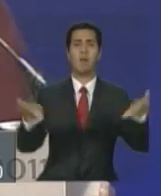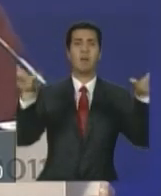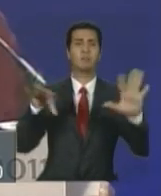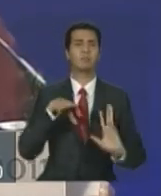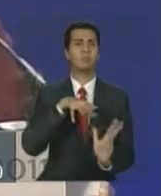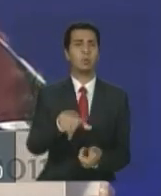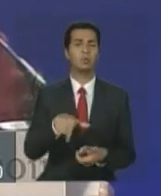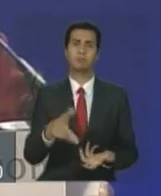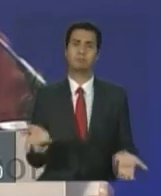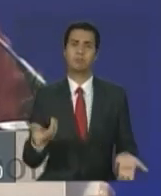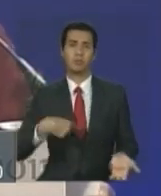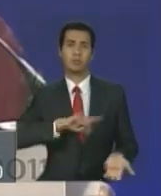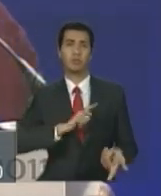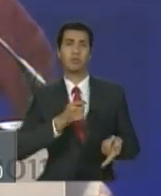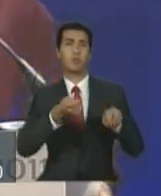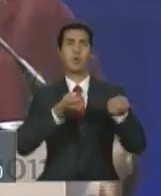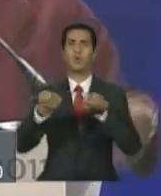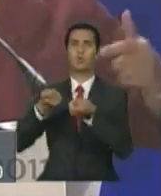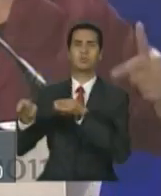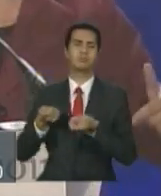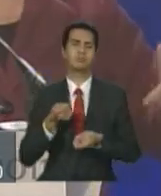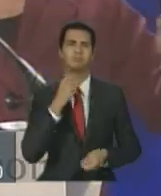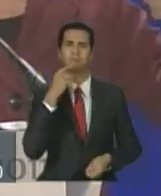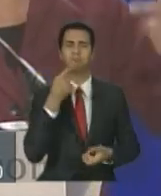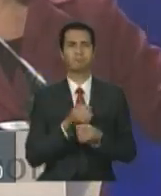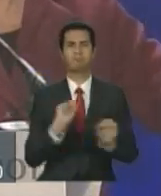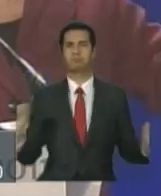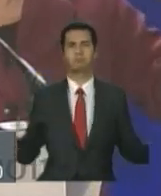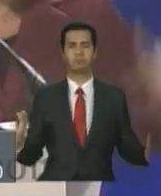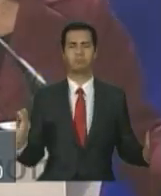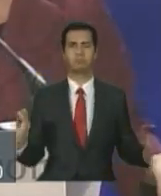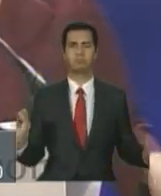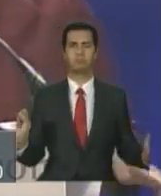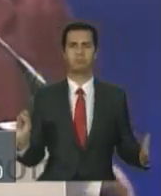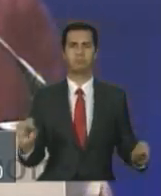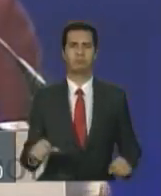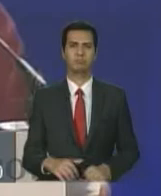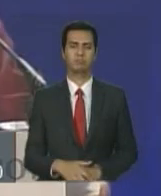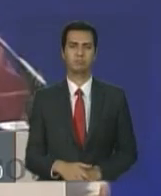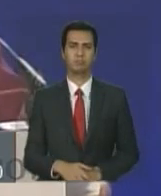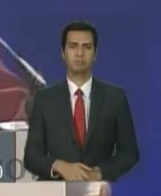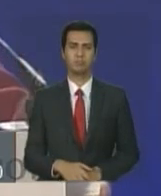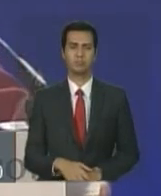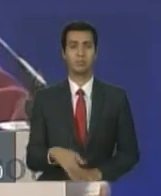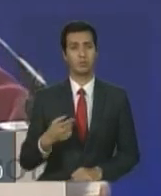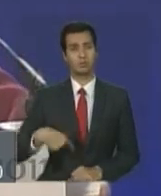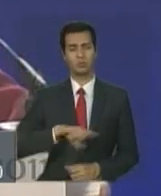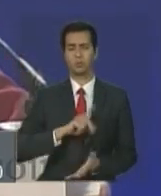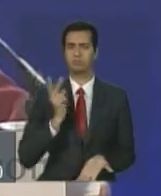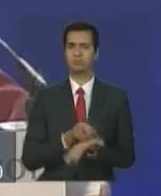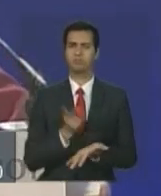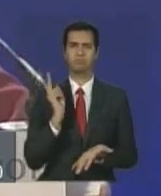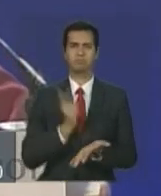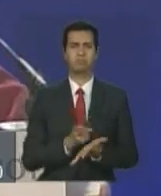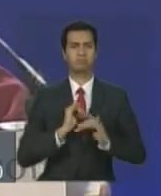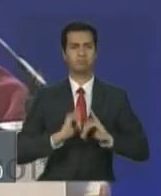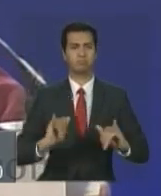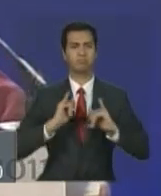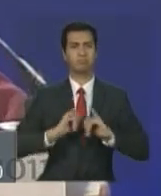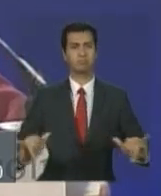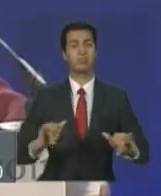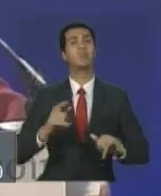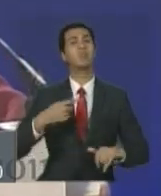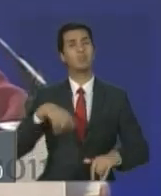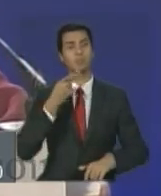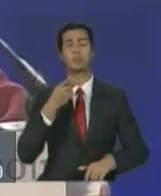chinesa. Nós achamos é que não passamos o tempo inteiro dizendo isso, que tem isso, que não pode